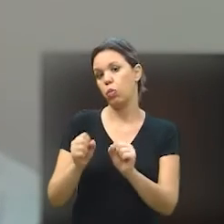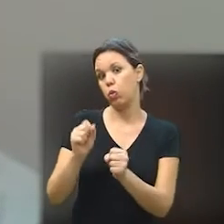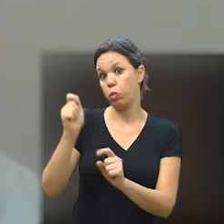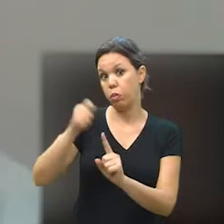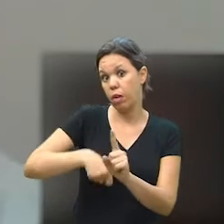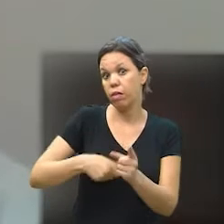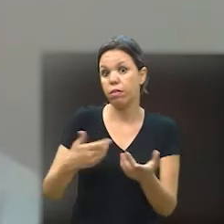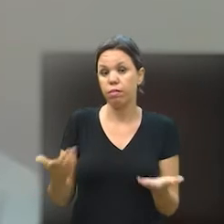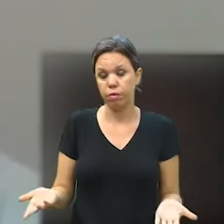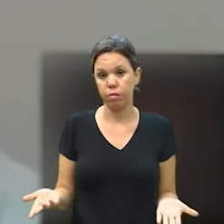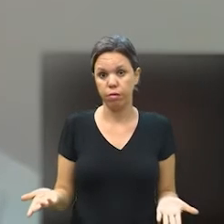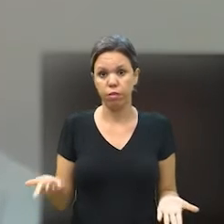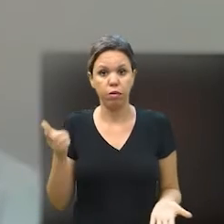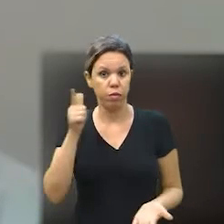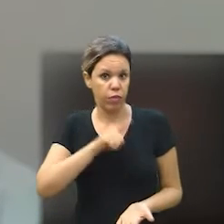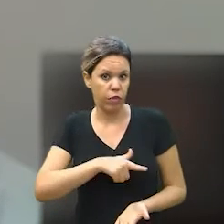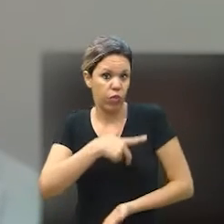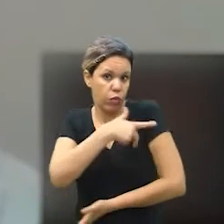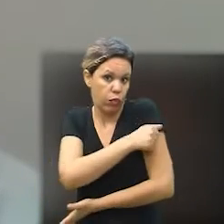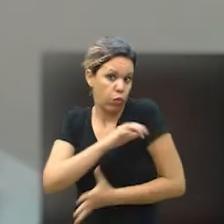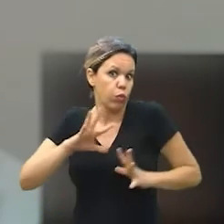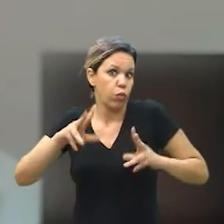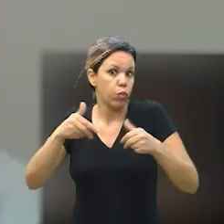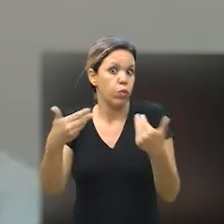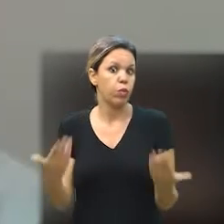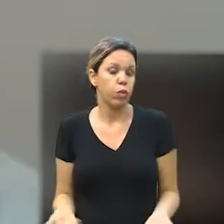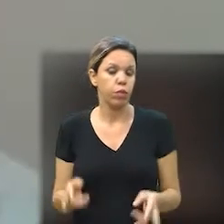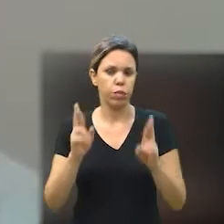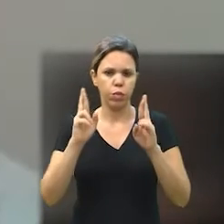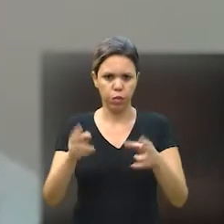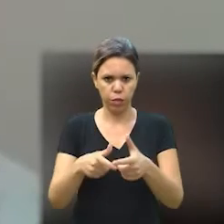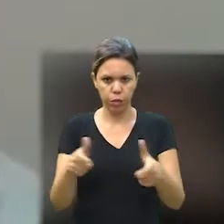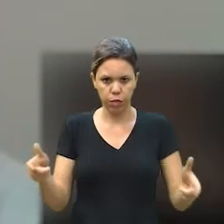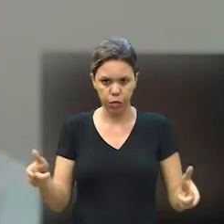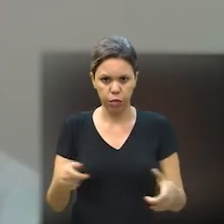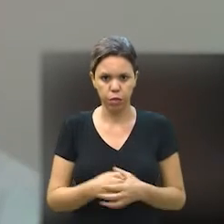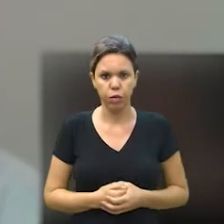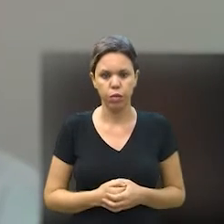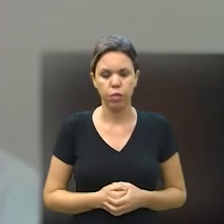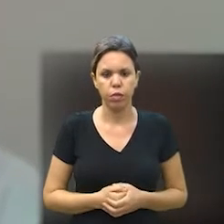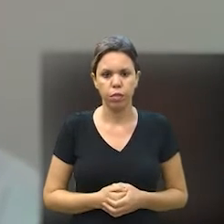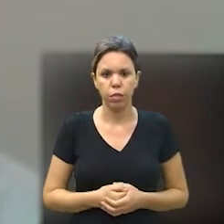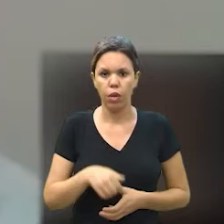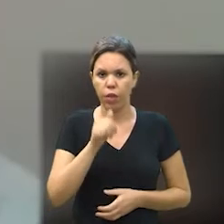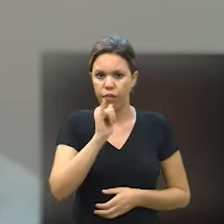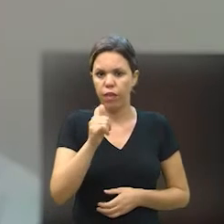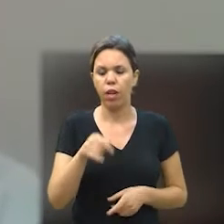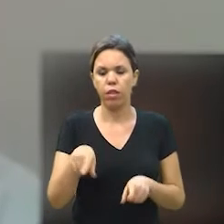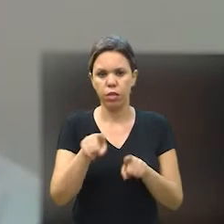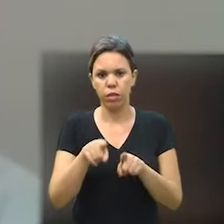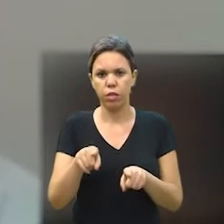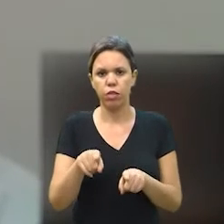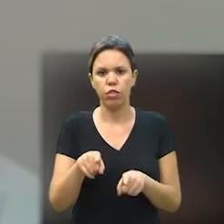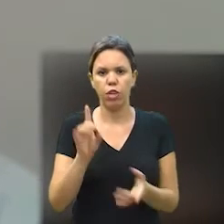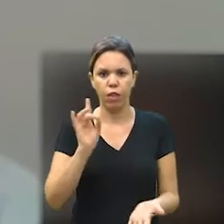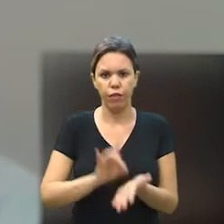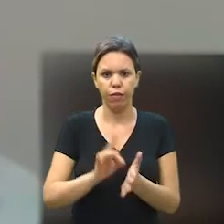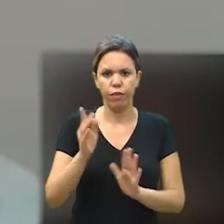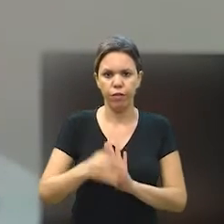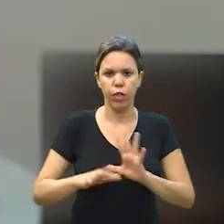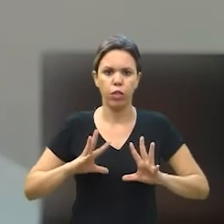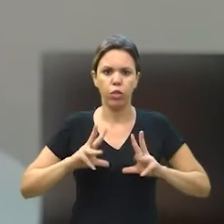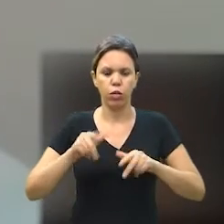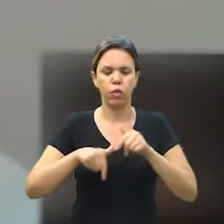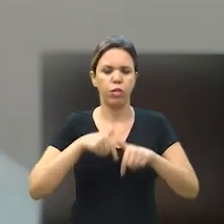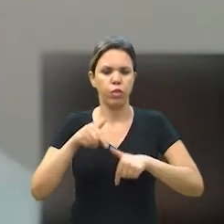6, 7, 8 meses. Vamos conseguir vacinar todos? Eu espero que a grande maioria. E digo ainda, né, como vocês já afirmaram, né, todos